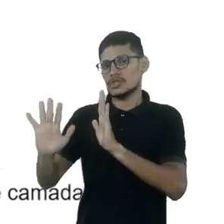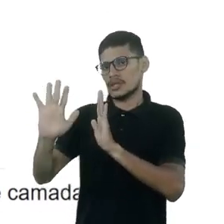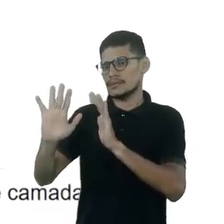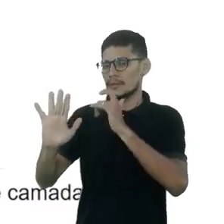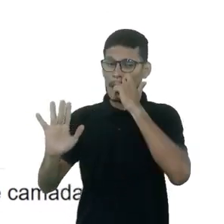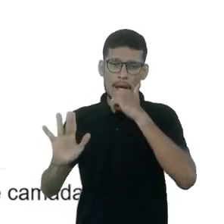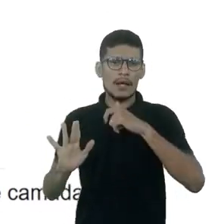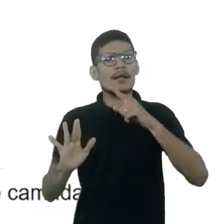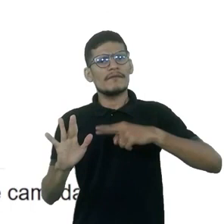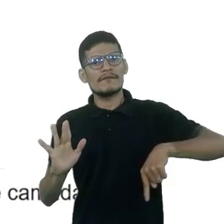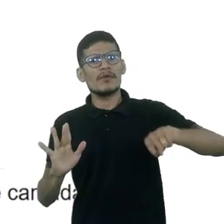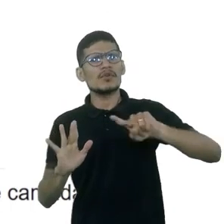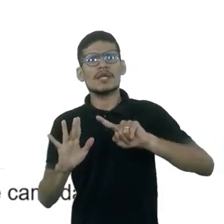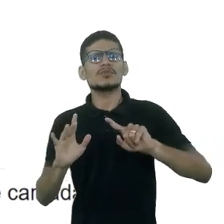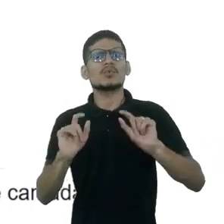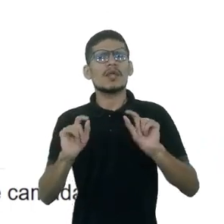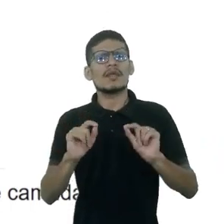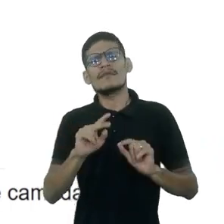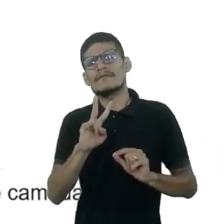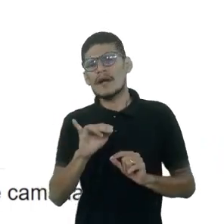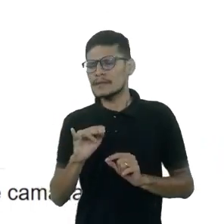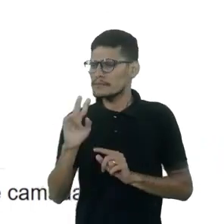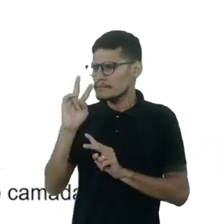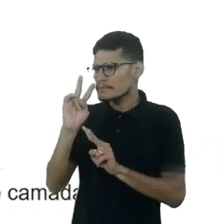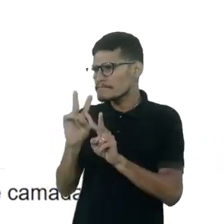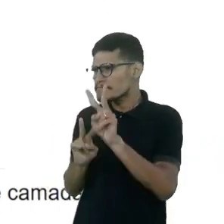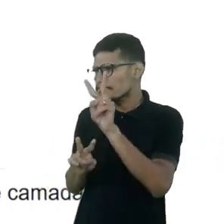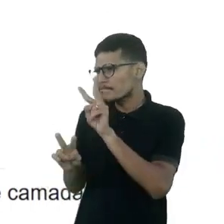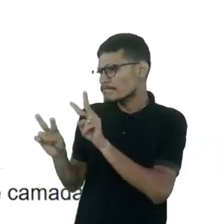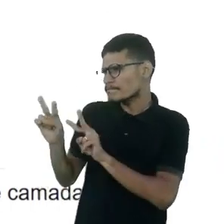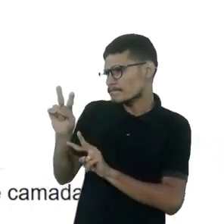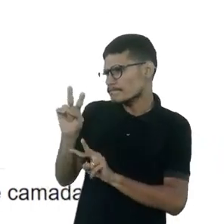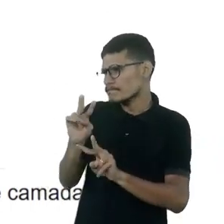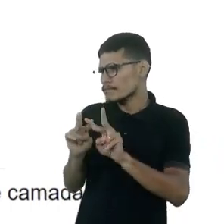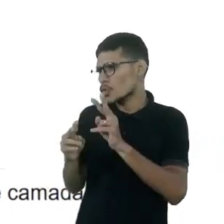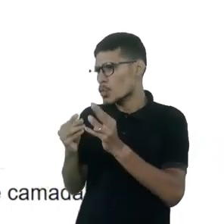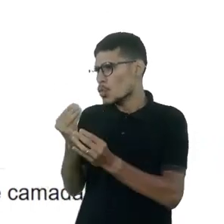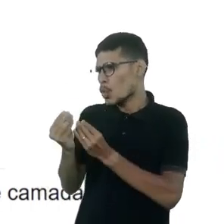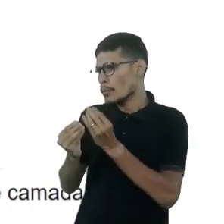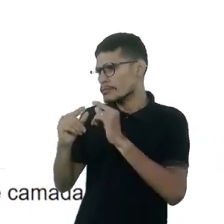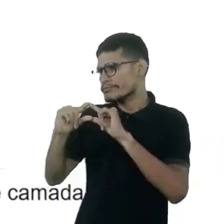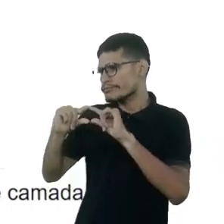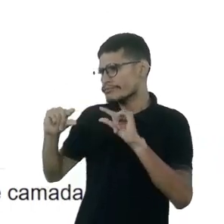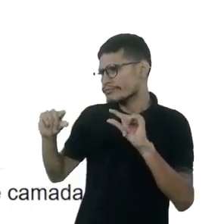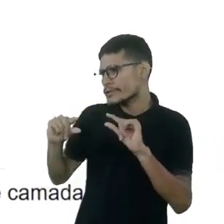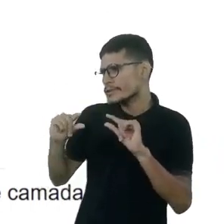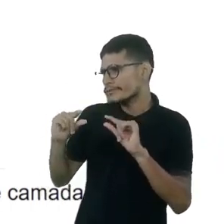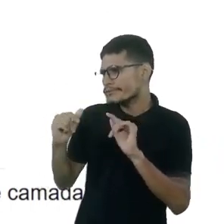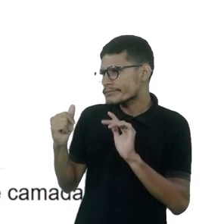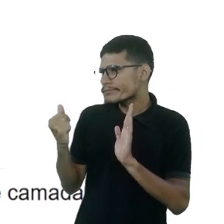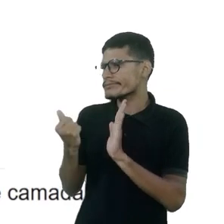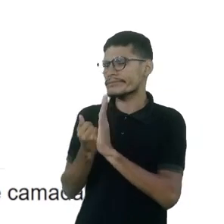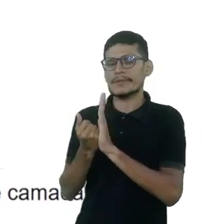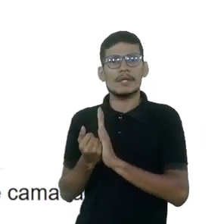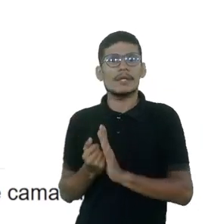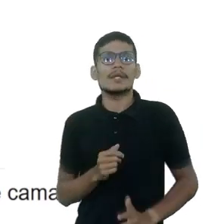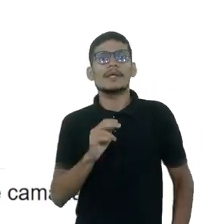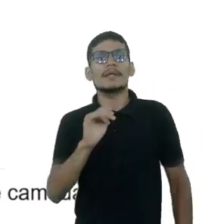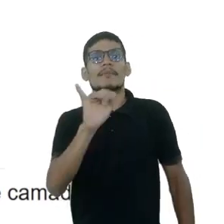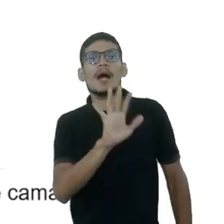é como você normalmente vai visualizar, né? Como está sendo dito. Imagina a imagem como uma